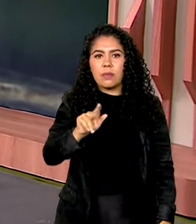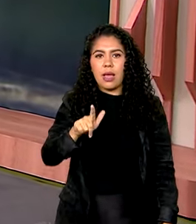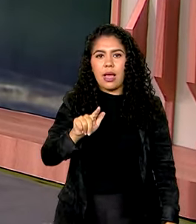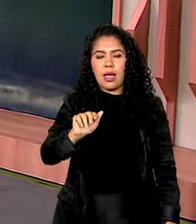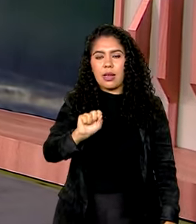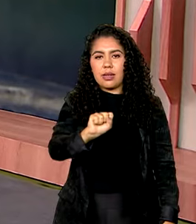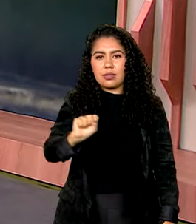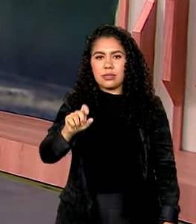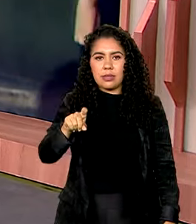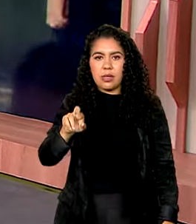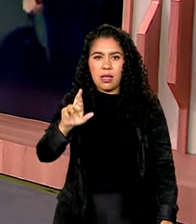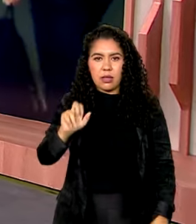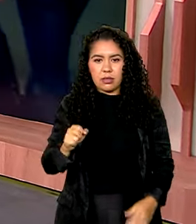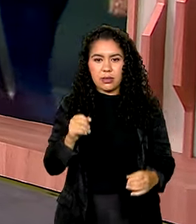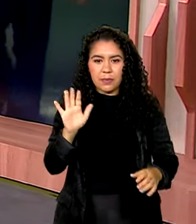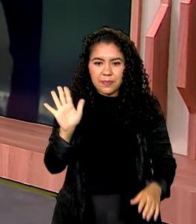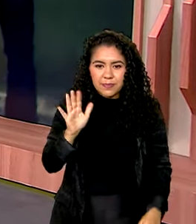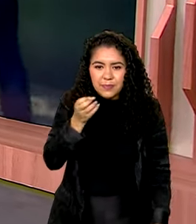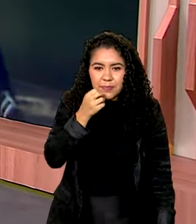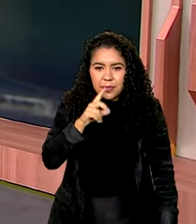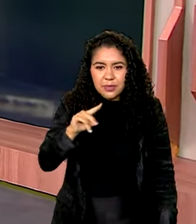Janeiro. Bom dia, Alessandra.